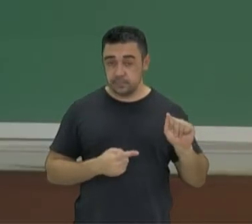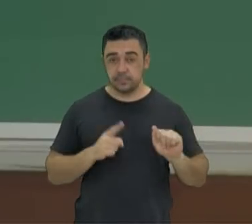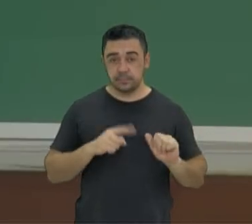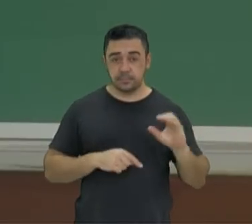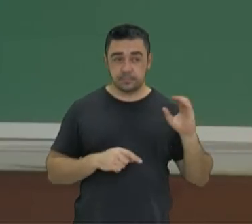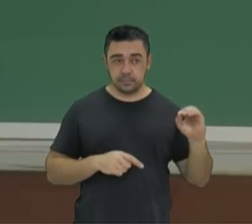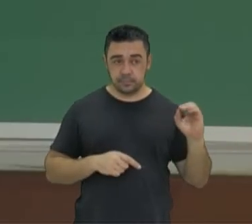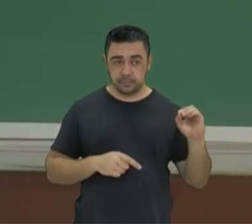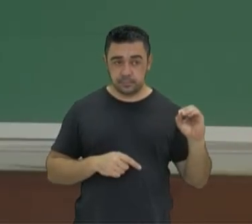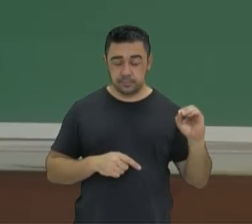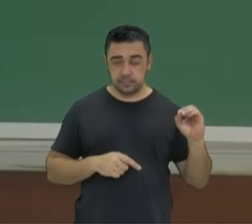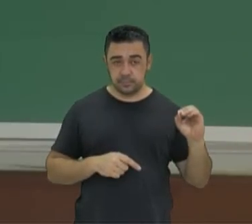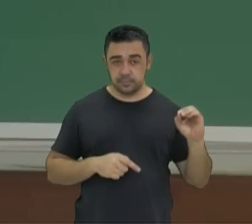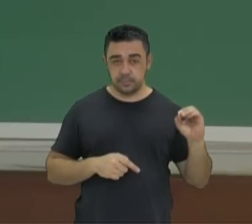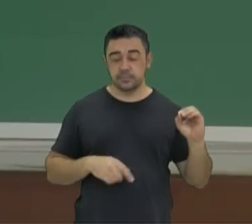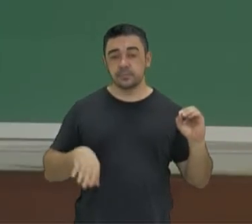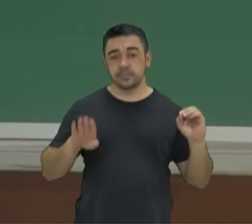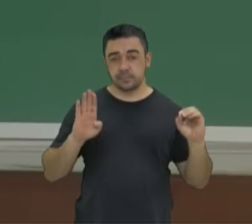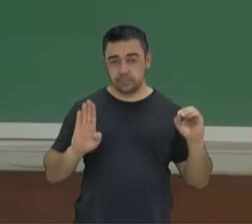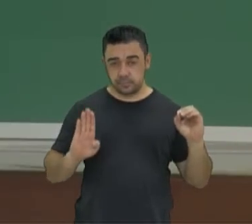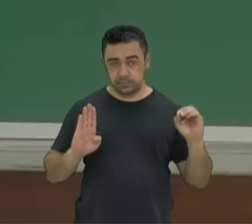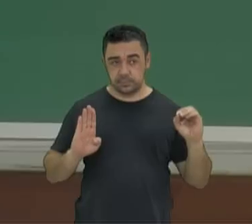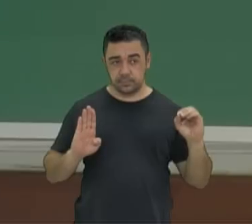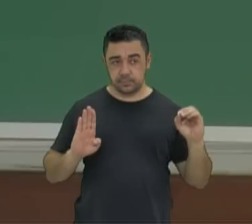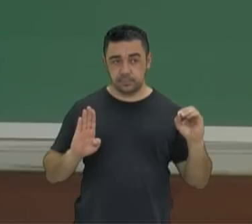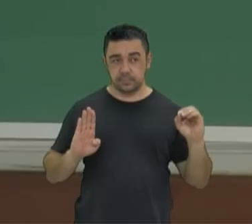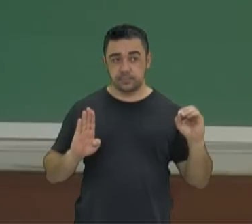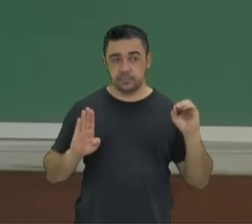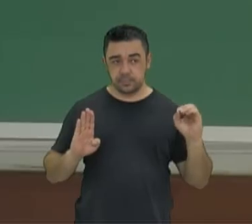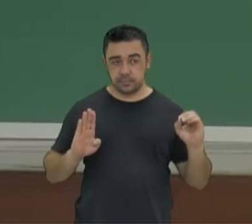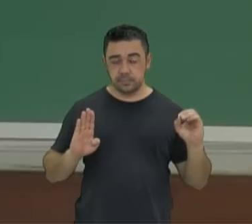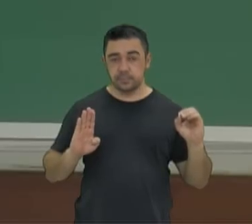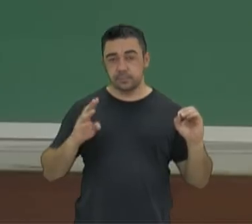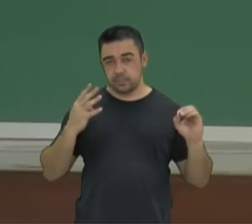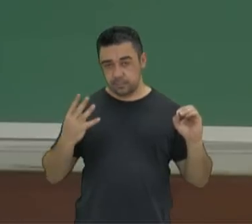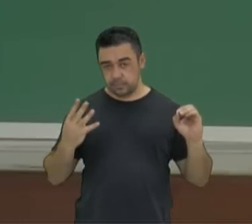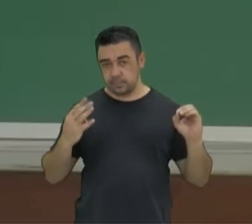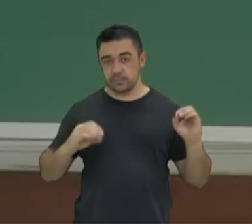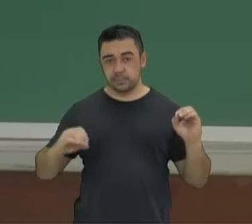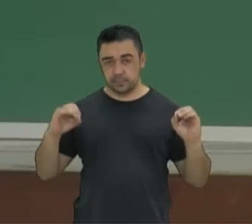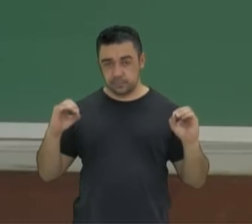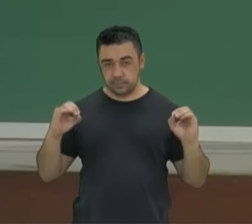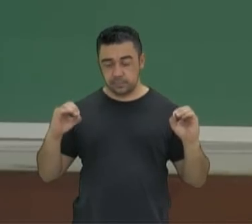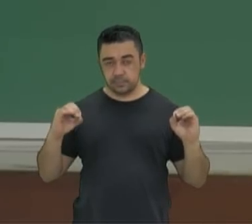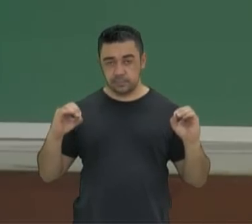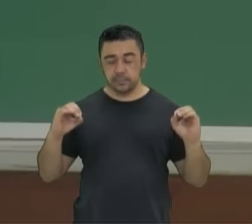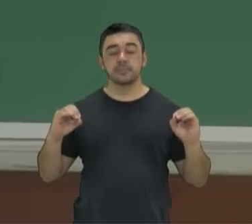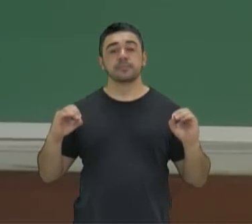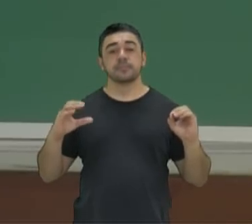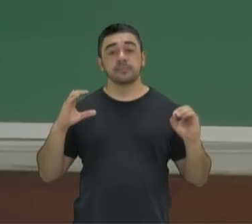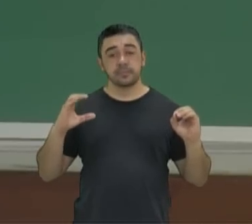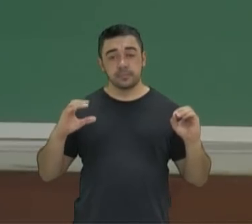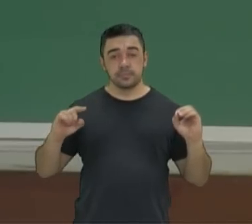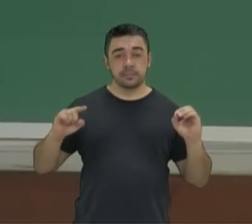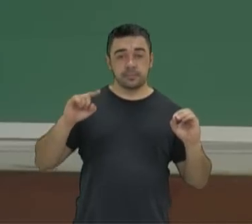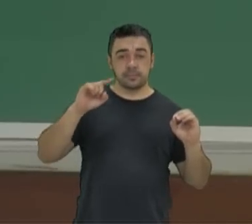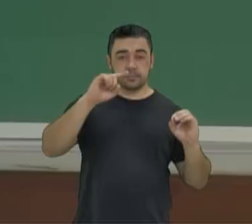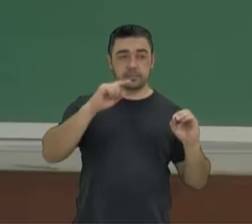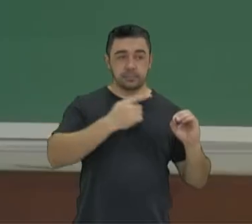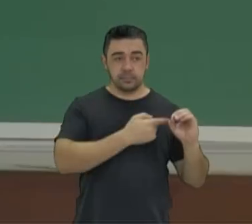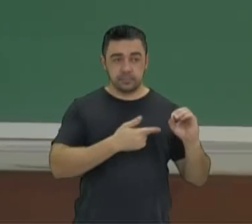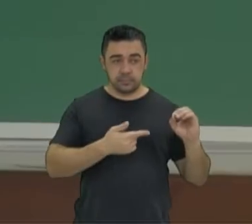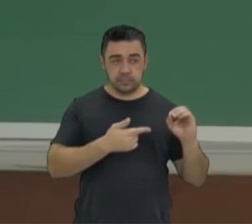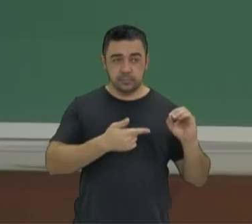0 e 0. O ponto B é o ponto 4 e 0. E o ponto C é o ponto 2